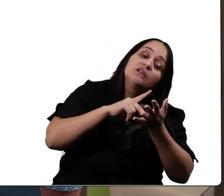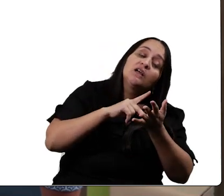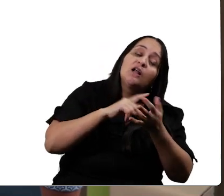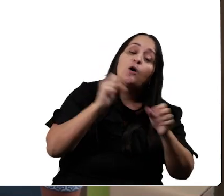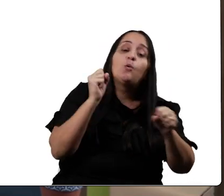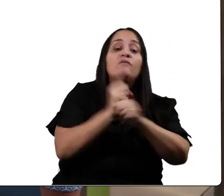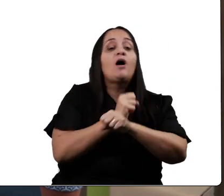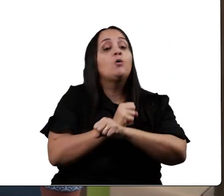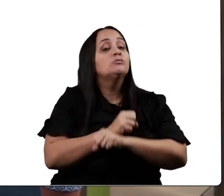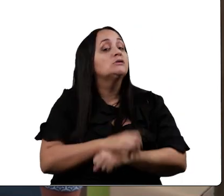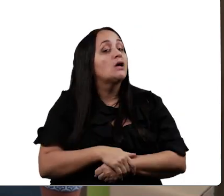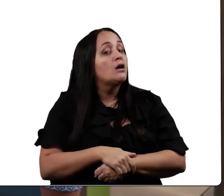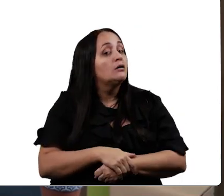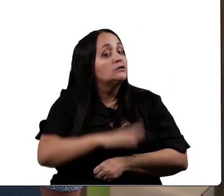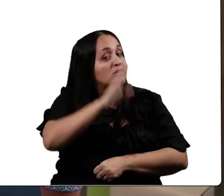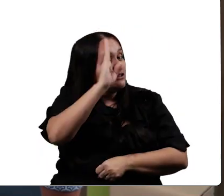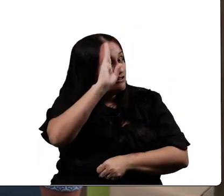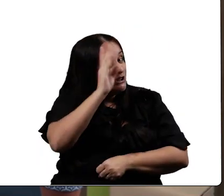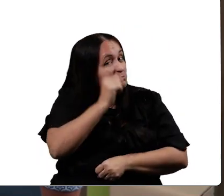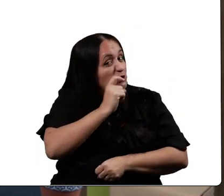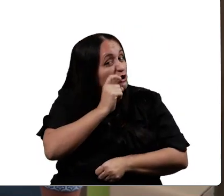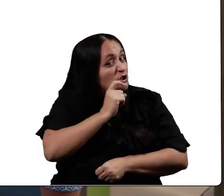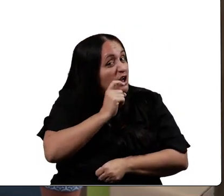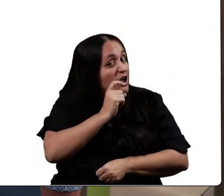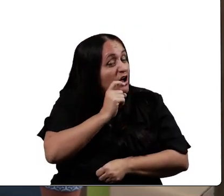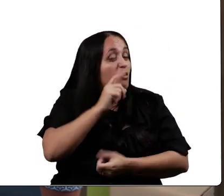verdadeira ou é falsa? Bem,